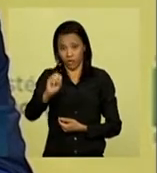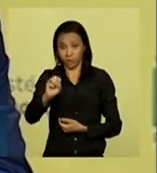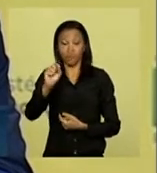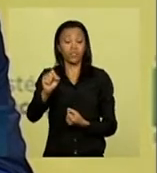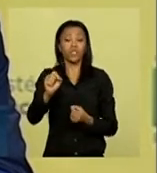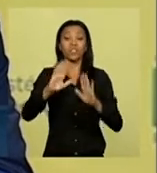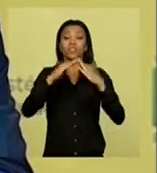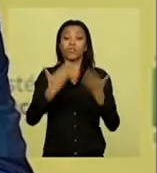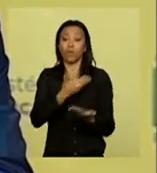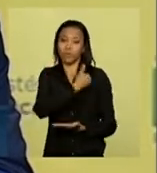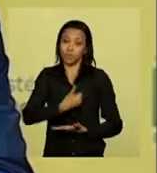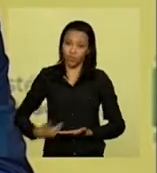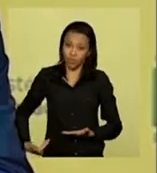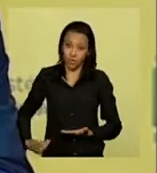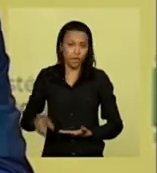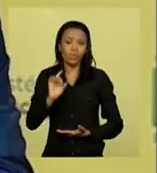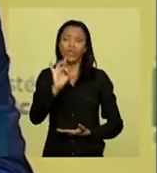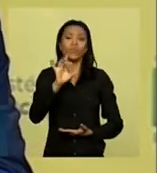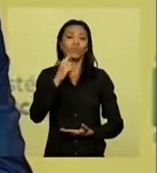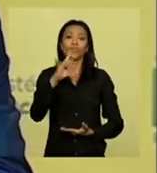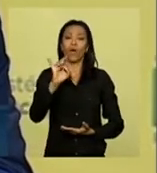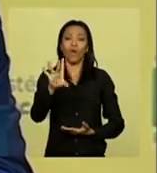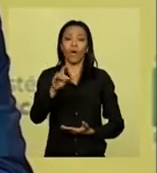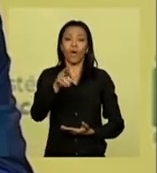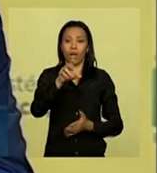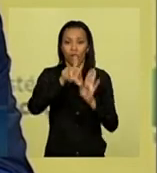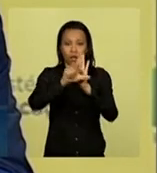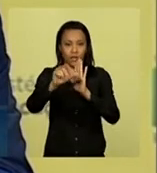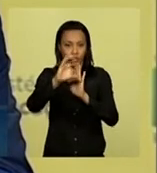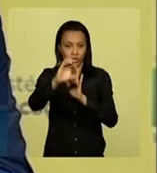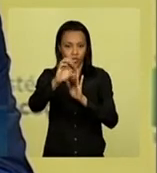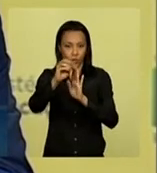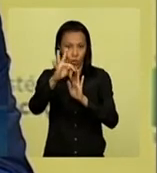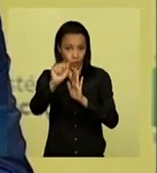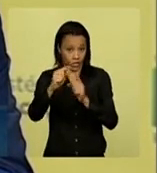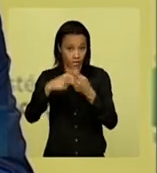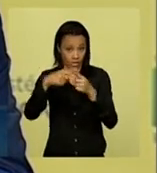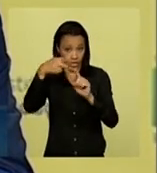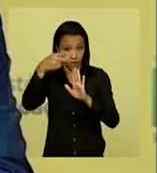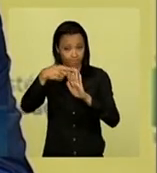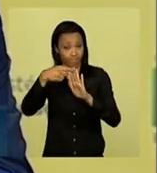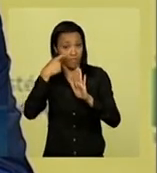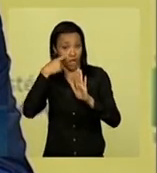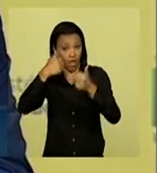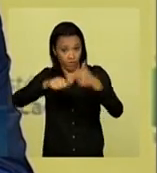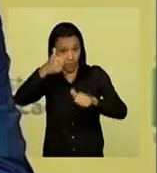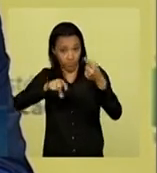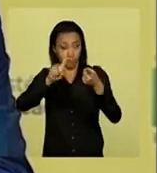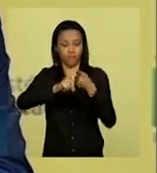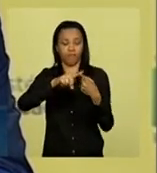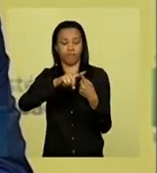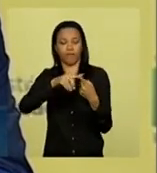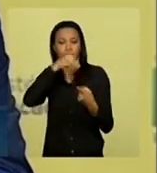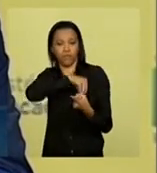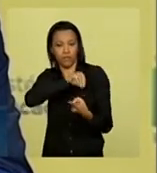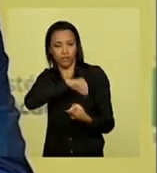para o desenho que a lei de cotas autor que tem um recorte por renda tem um recorte